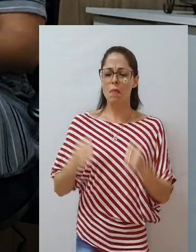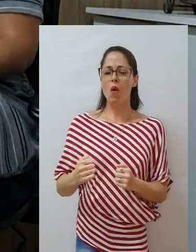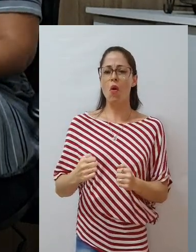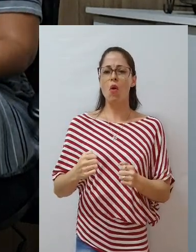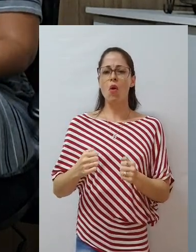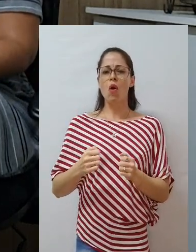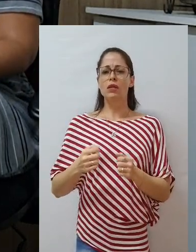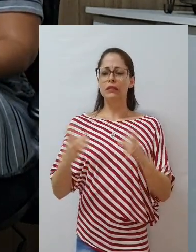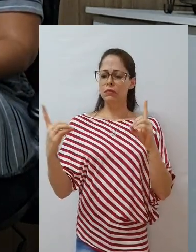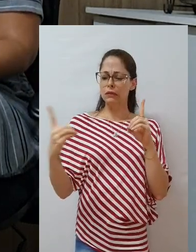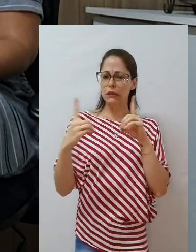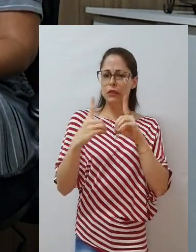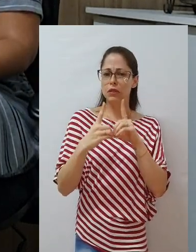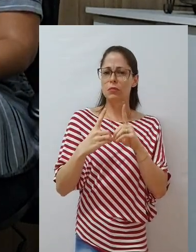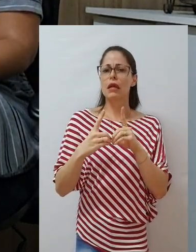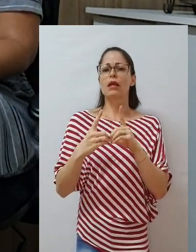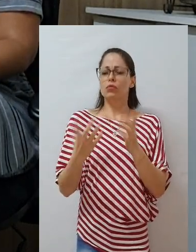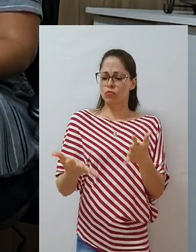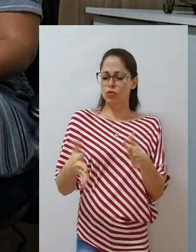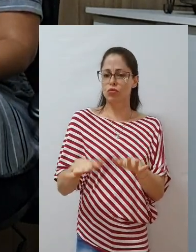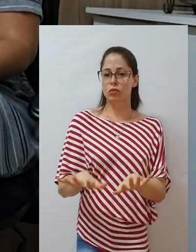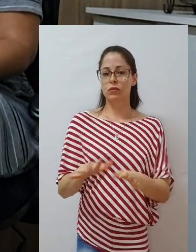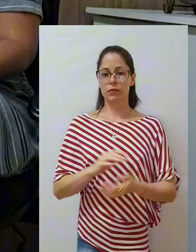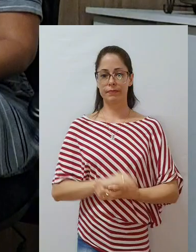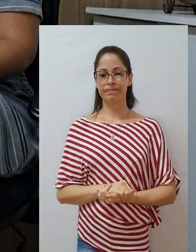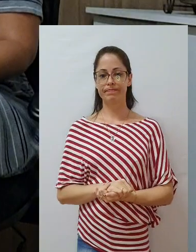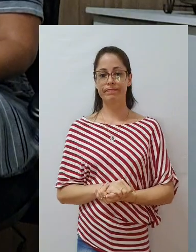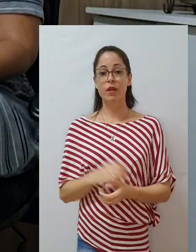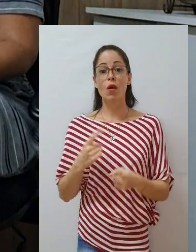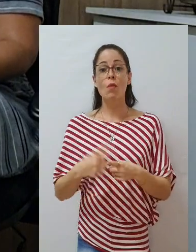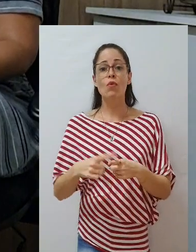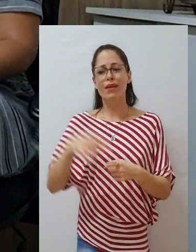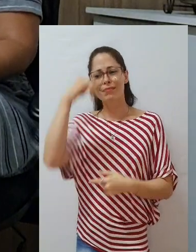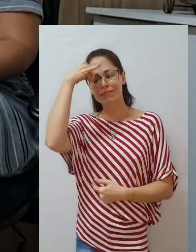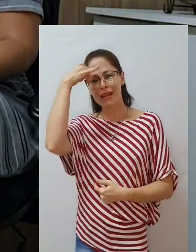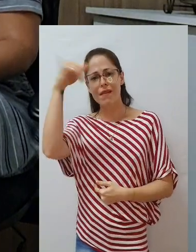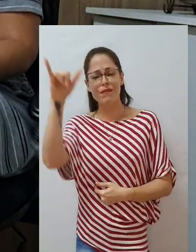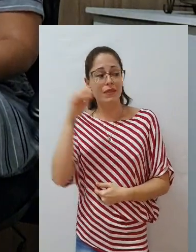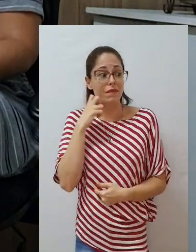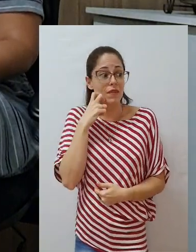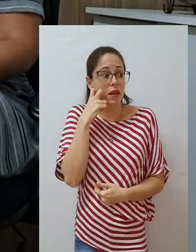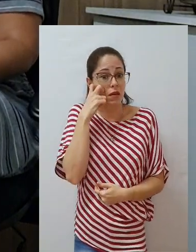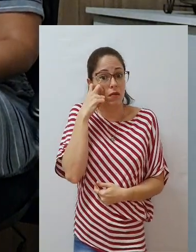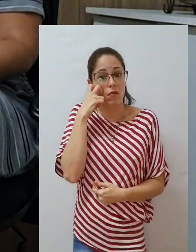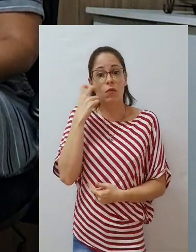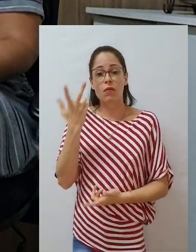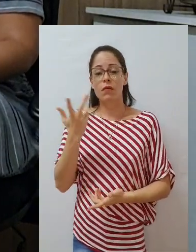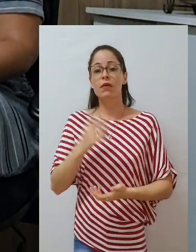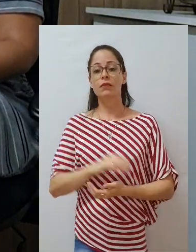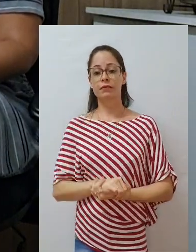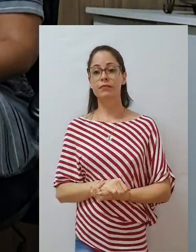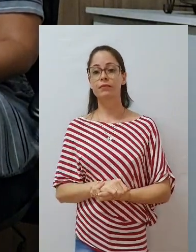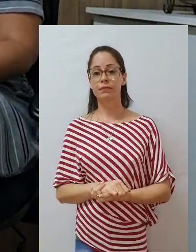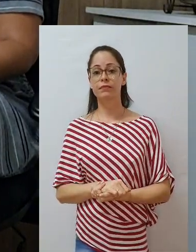atendimento acessível? Porque ali vai evitar constrangimentos, Sim.